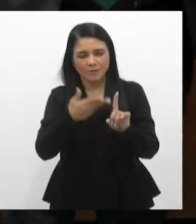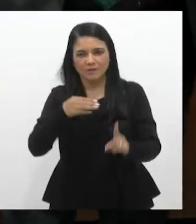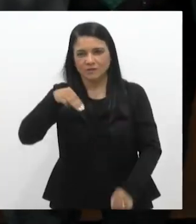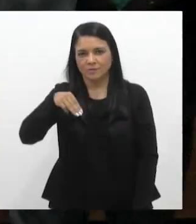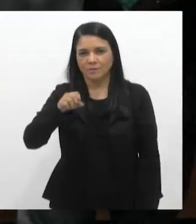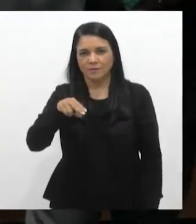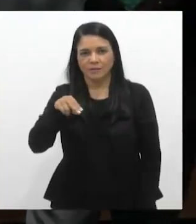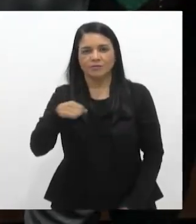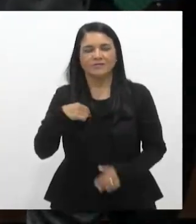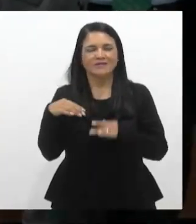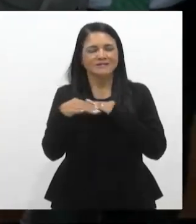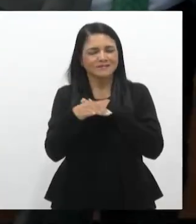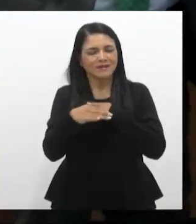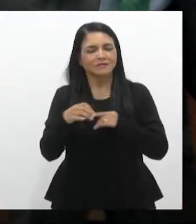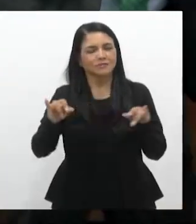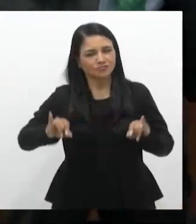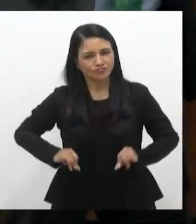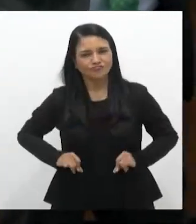perda que tivemos.